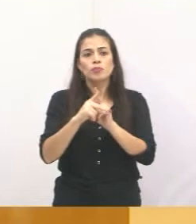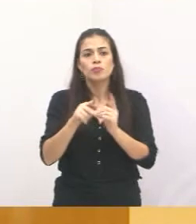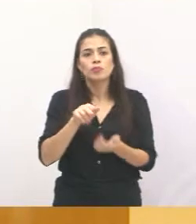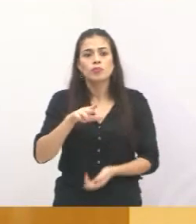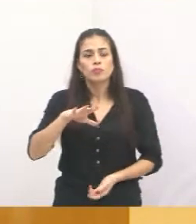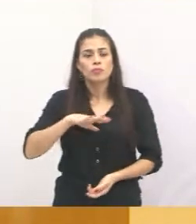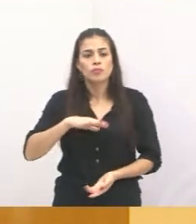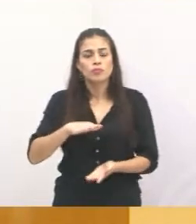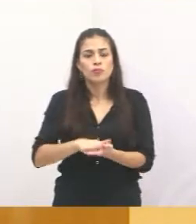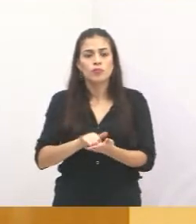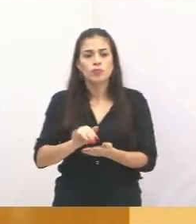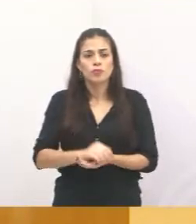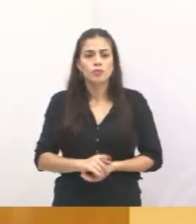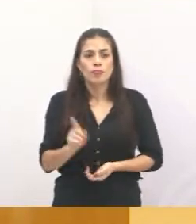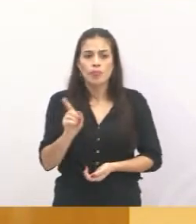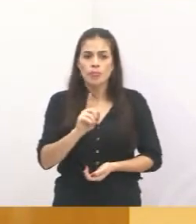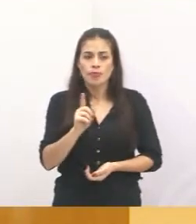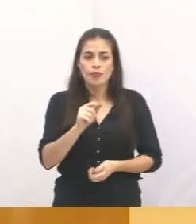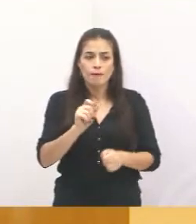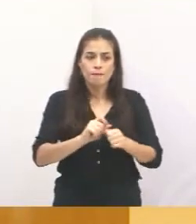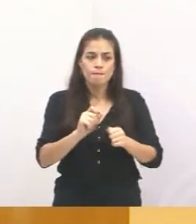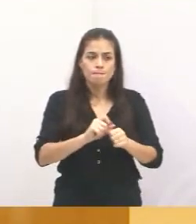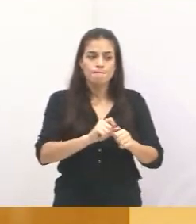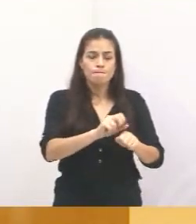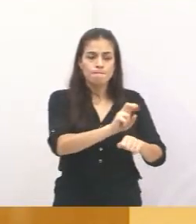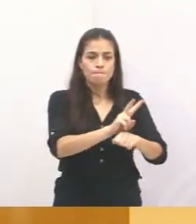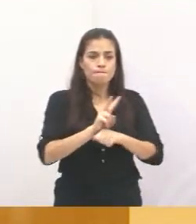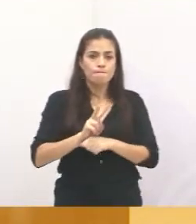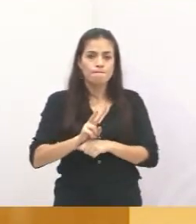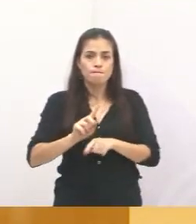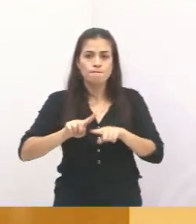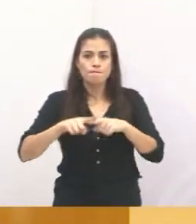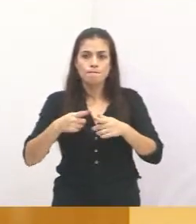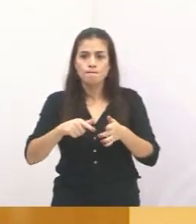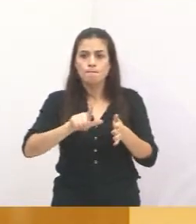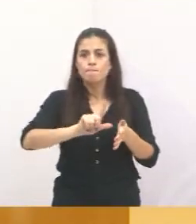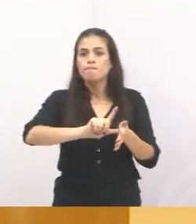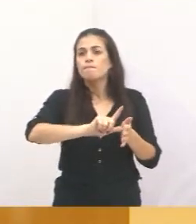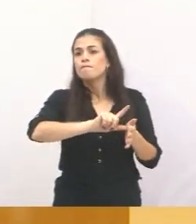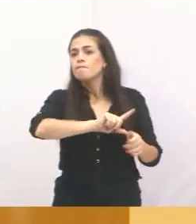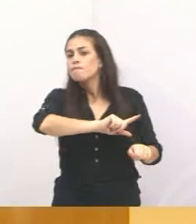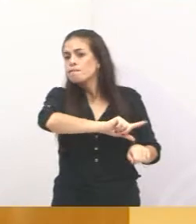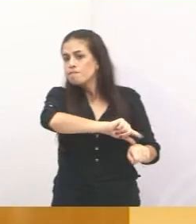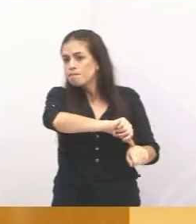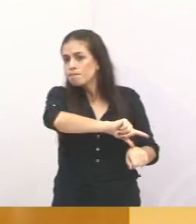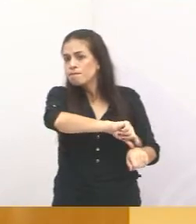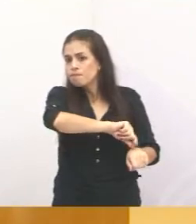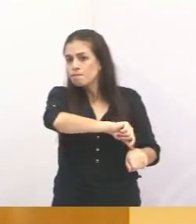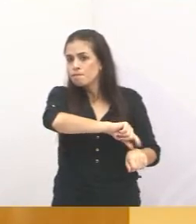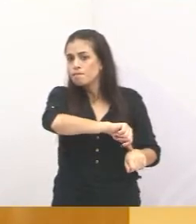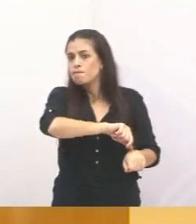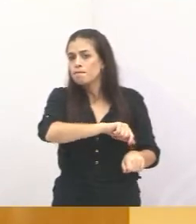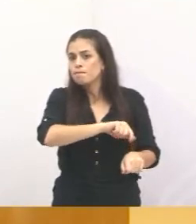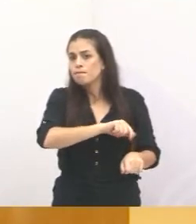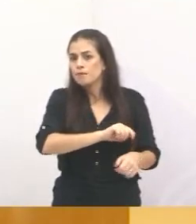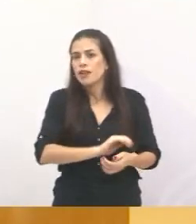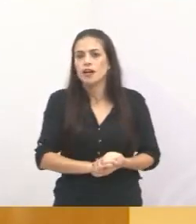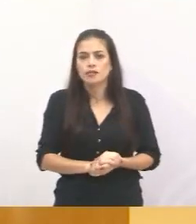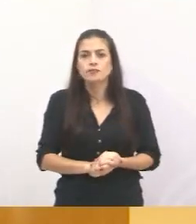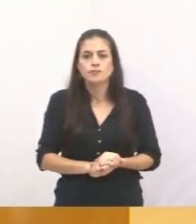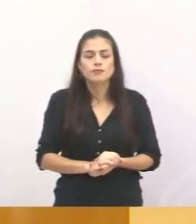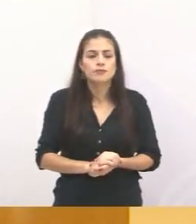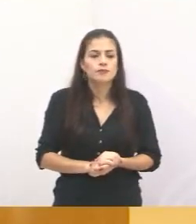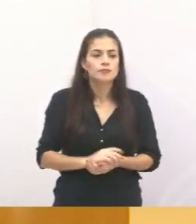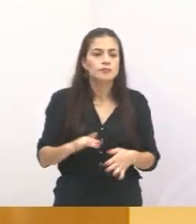atrasou contribuição e fez reparcelamento. O Marco Aurélio, que foi o prefeito, que esse sim fez um reparcelamento da